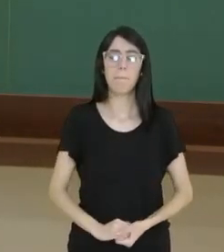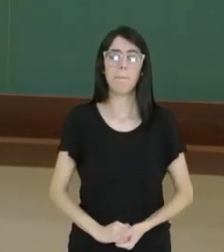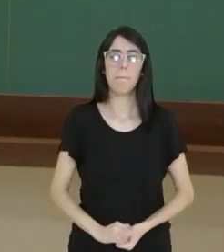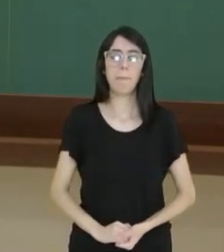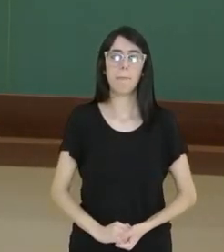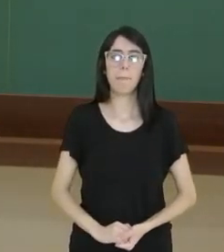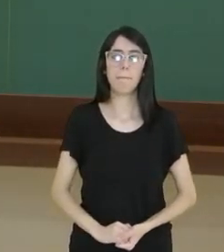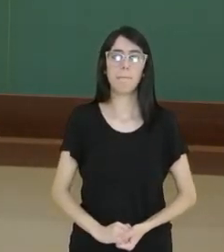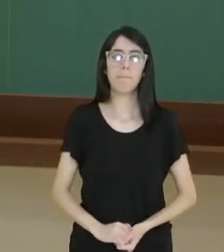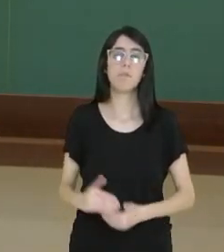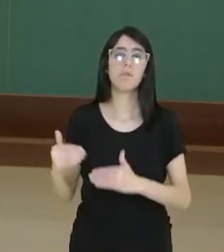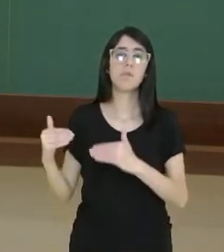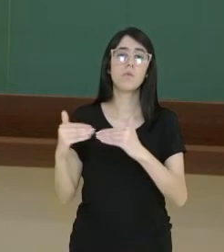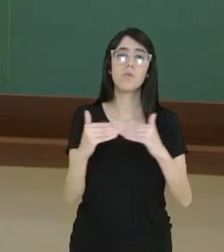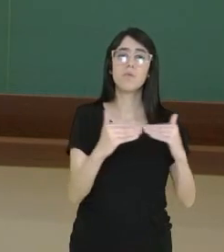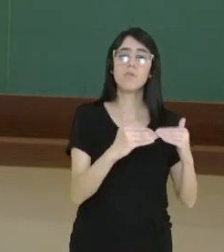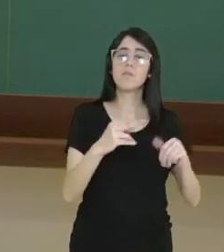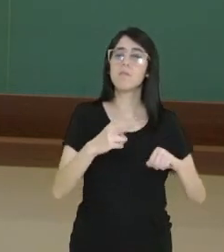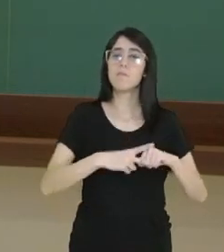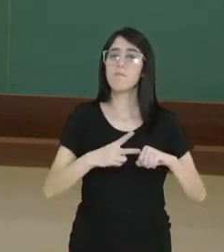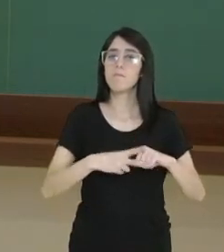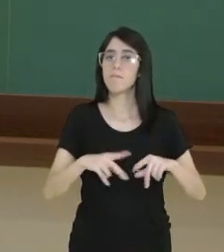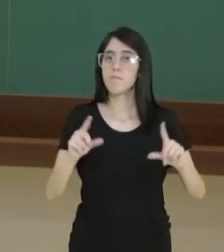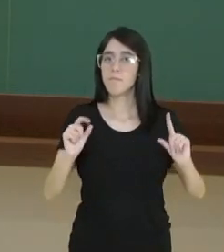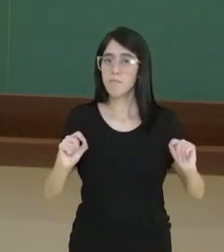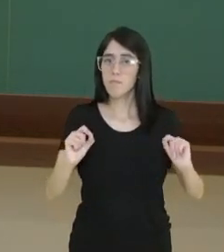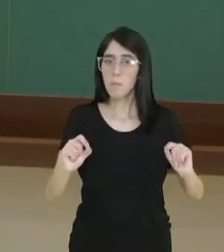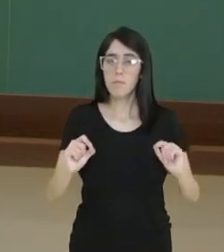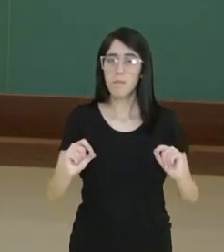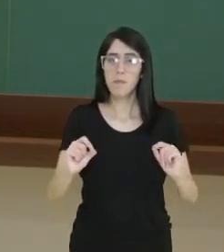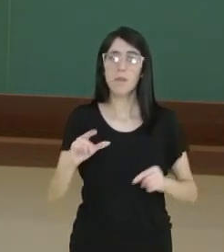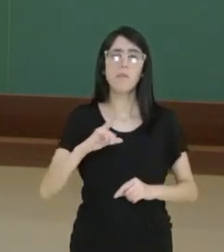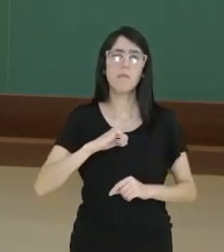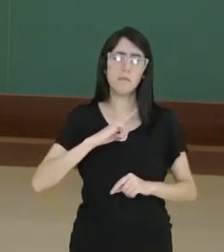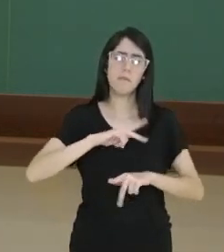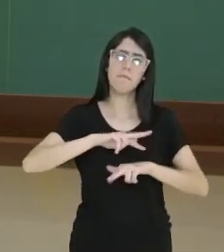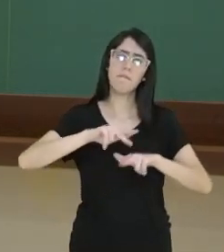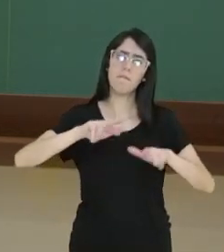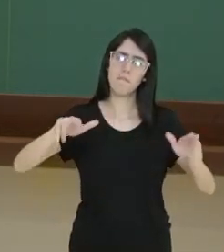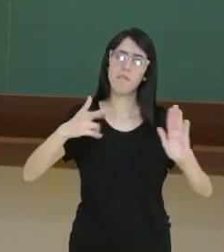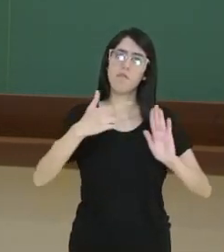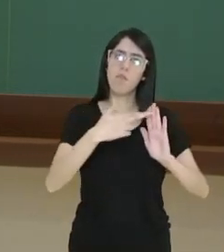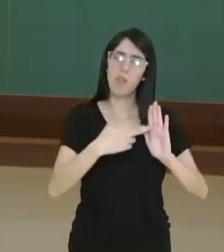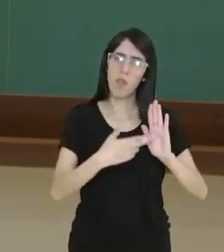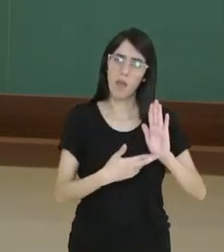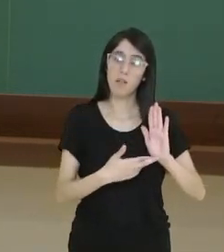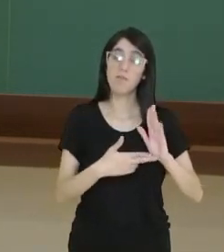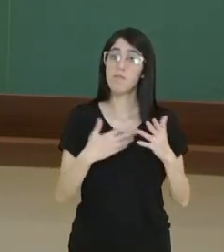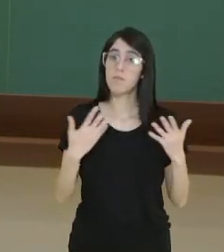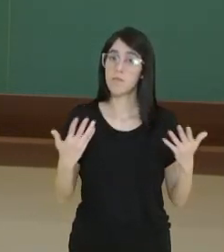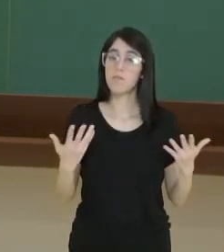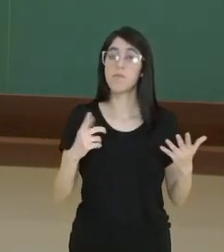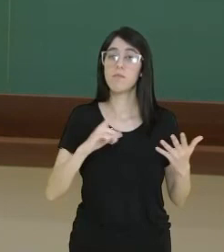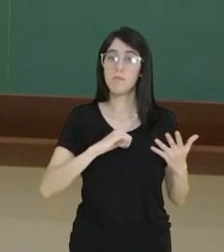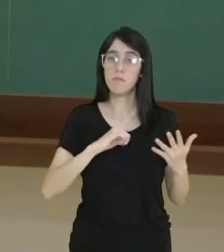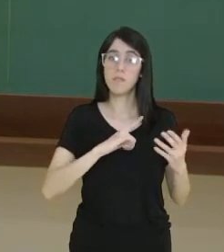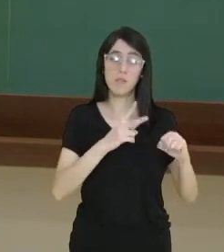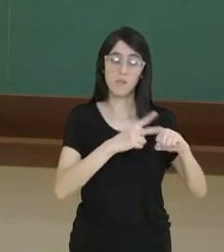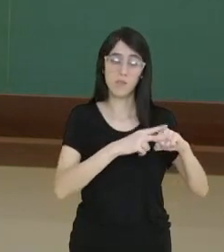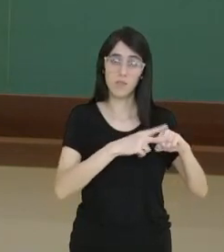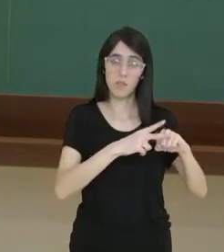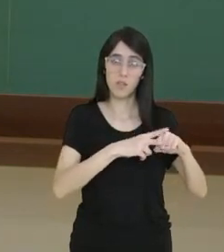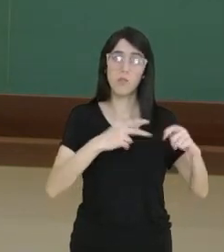E a concordância verbal, né? Então, ela tem uma série de regras. Então, o verbo sempre vai precisar concordar